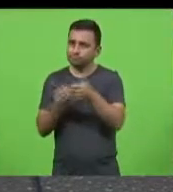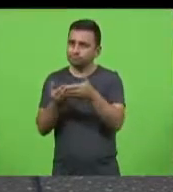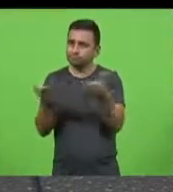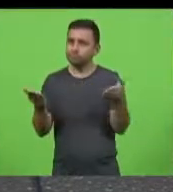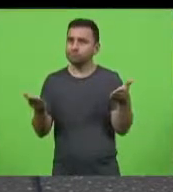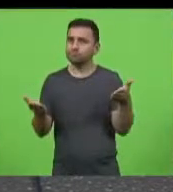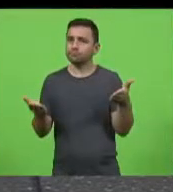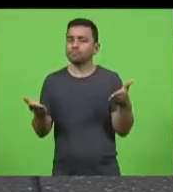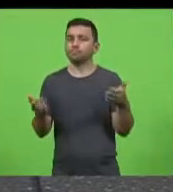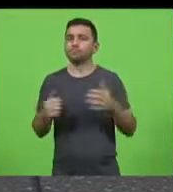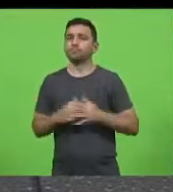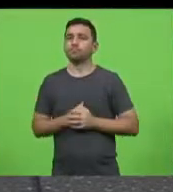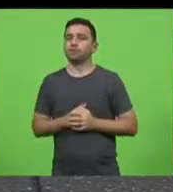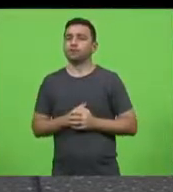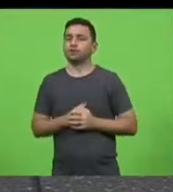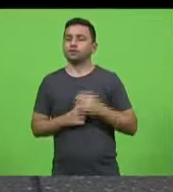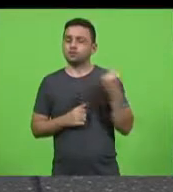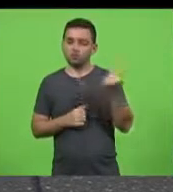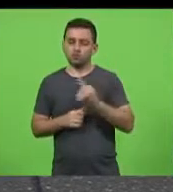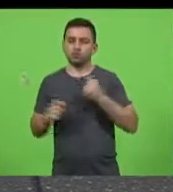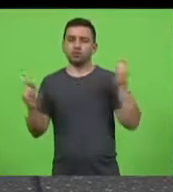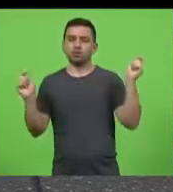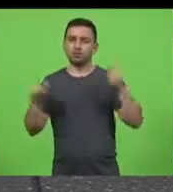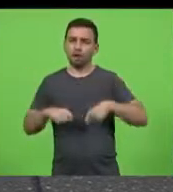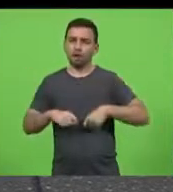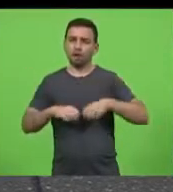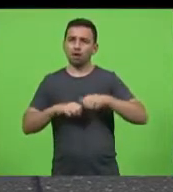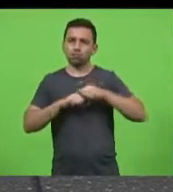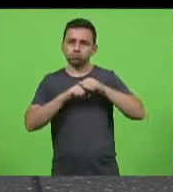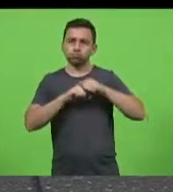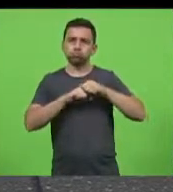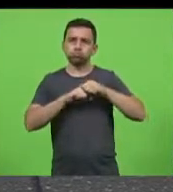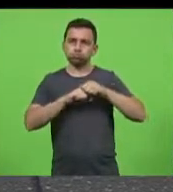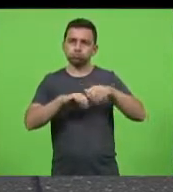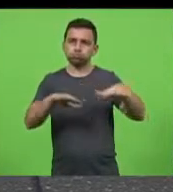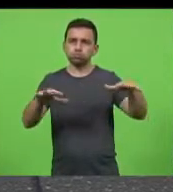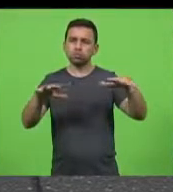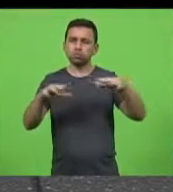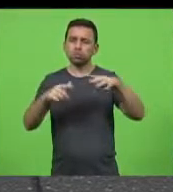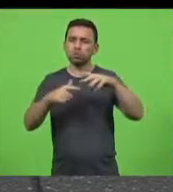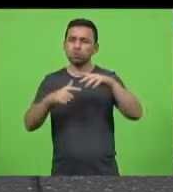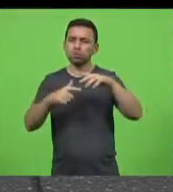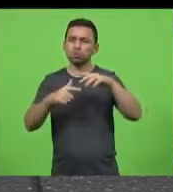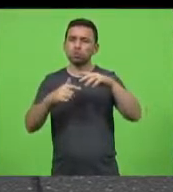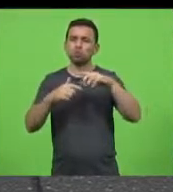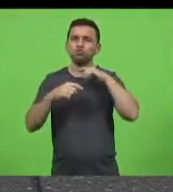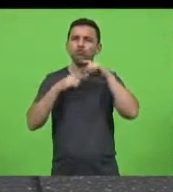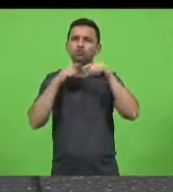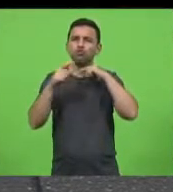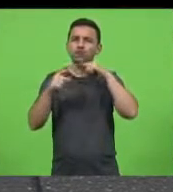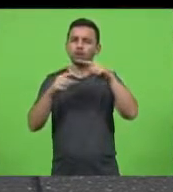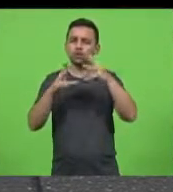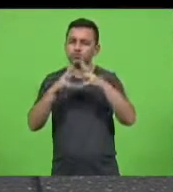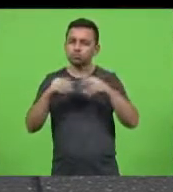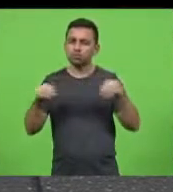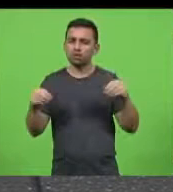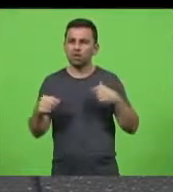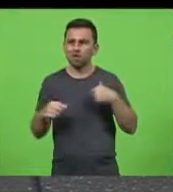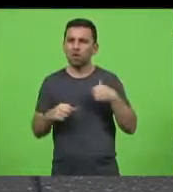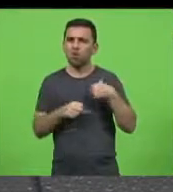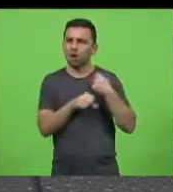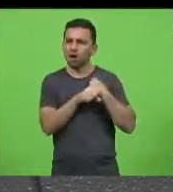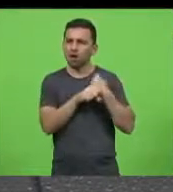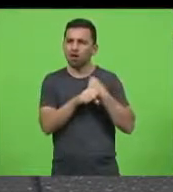Charles, para que a gente possa dissipar essas dúvidas, que elas são recorrentes. E eu confesso que estou já há alguns anos